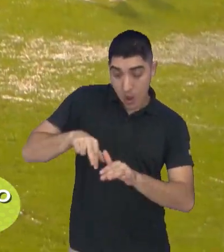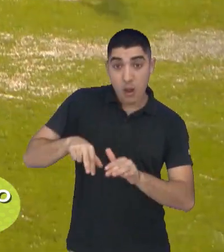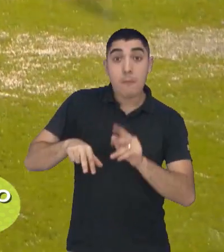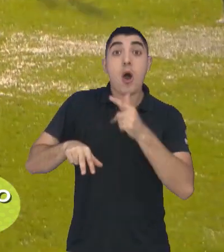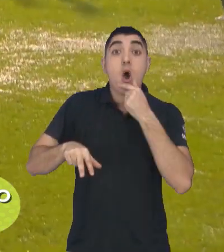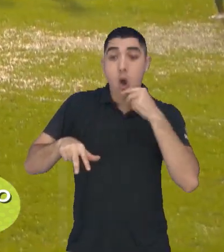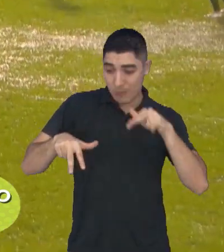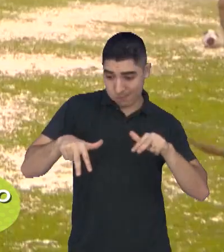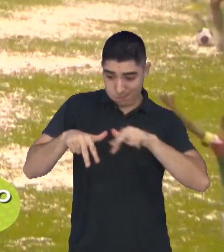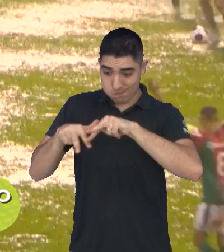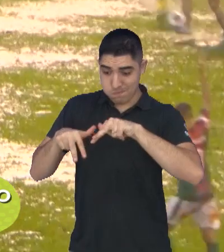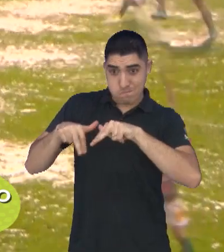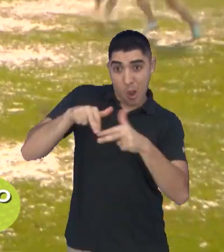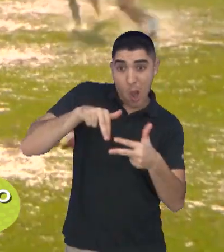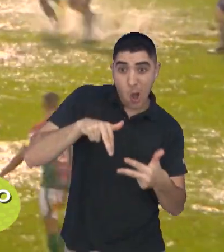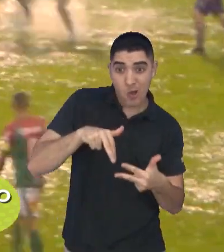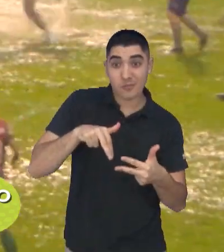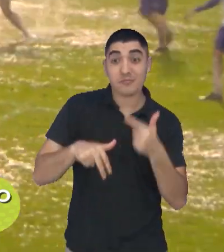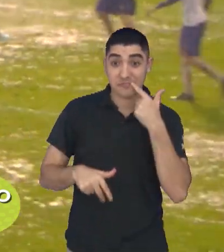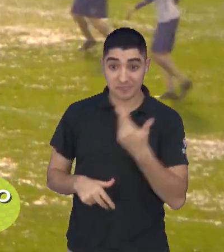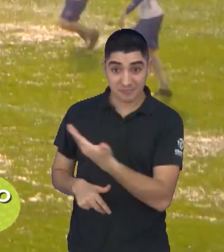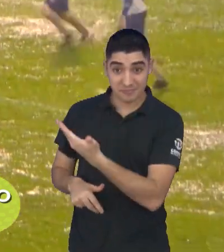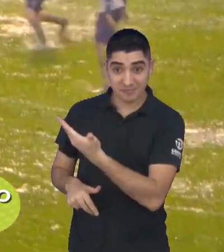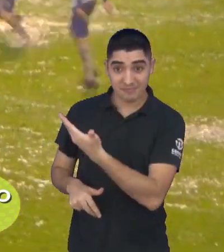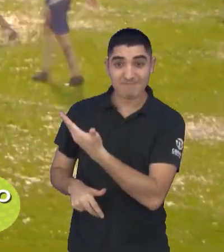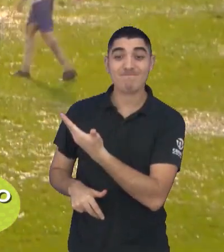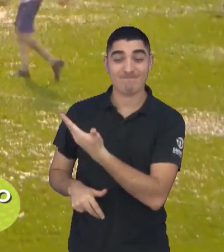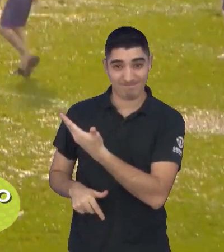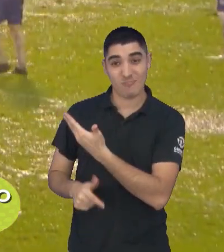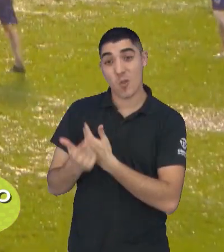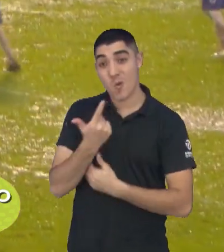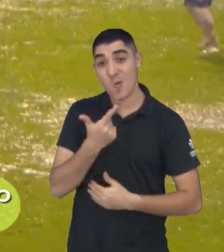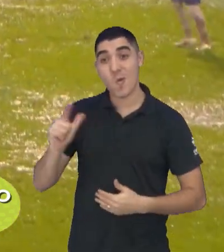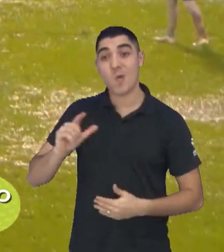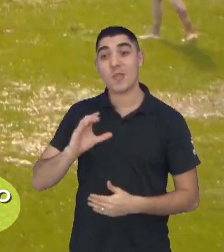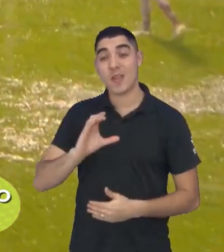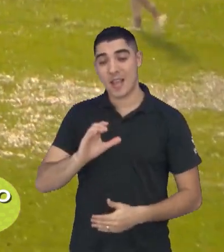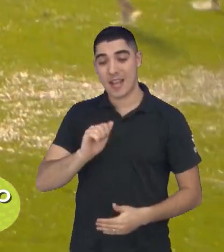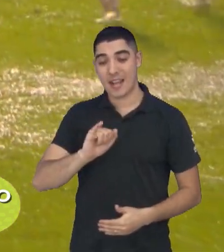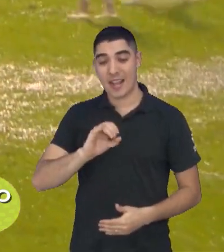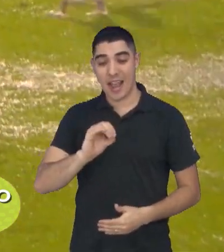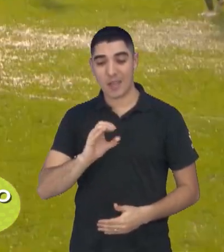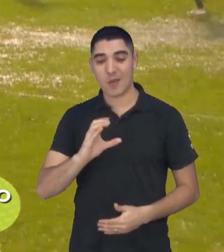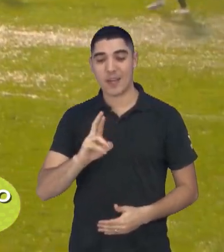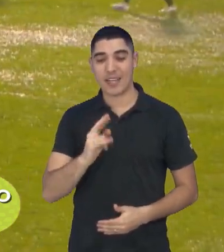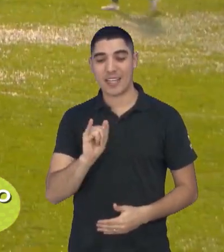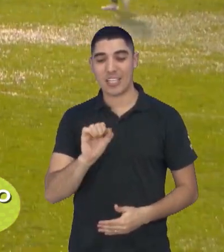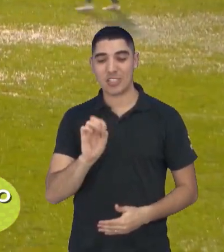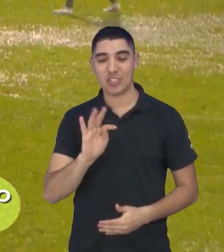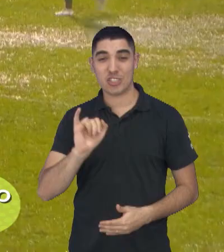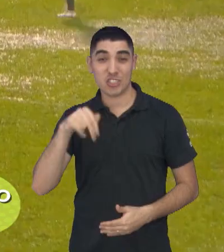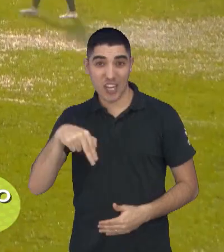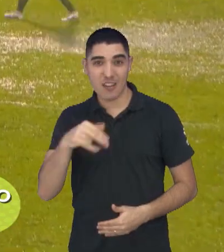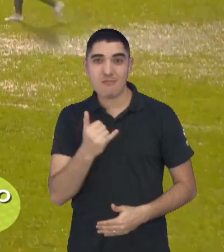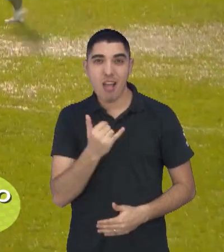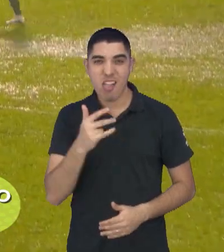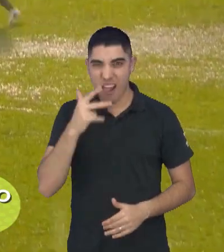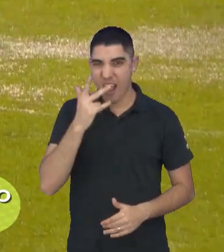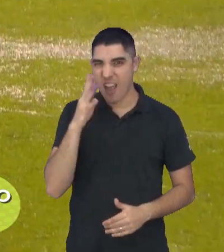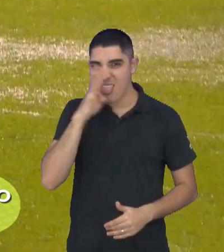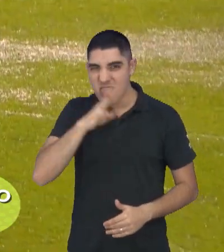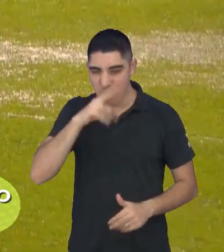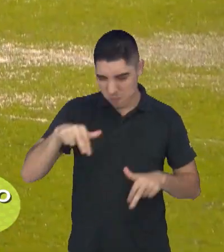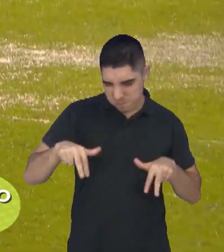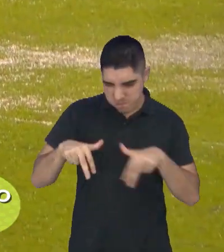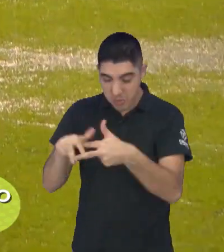havia Caio Christian, ou como diria o poeta, havia um Caio Christian no meio do caminho. O árbitro de frente para